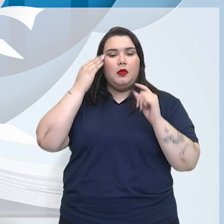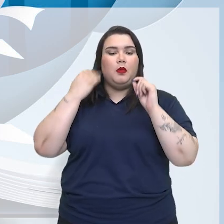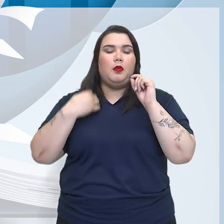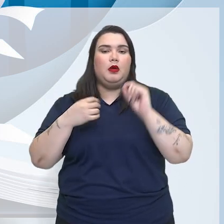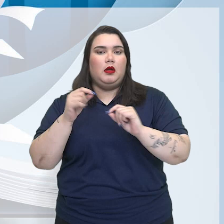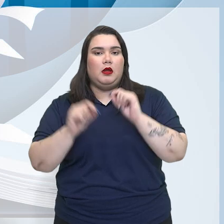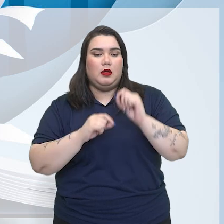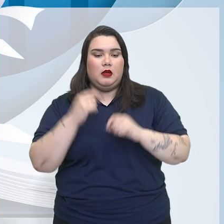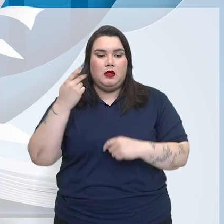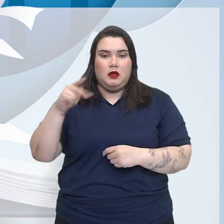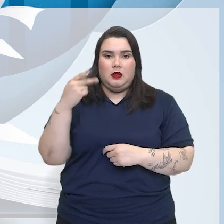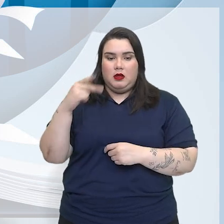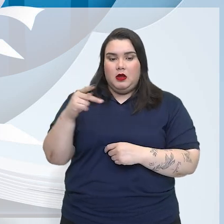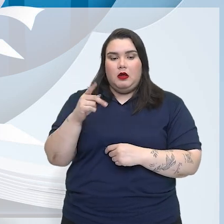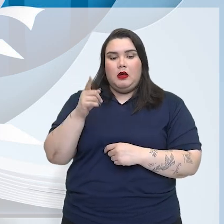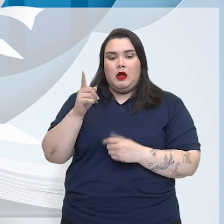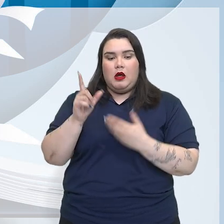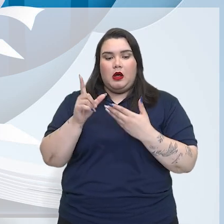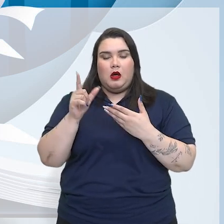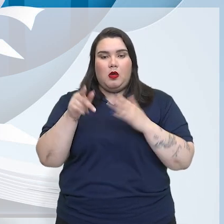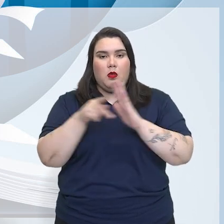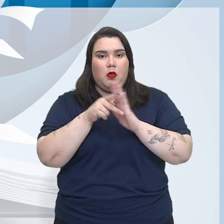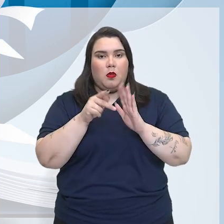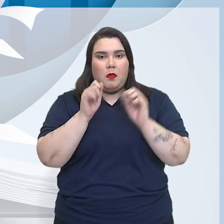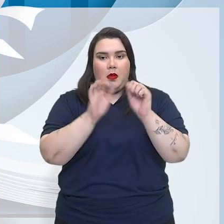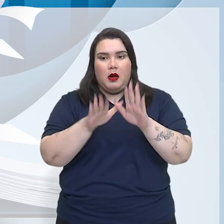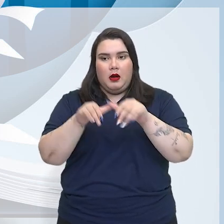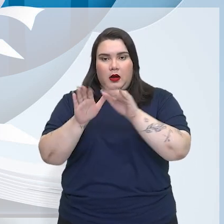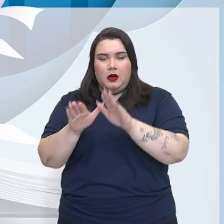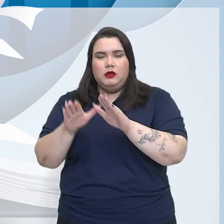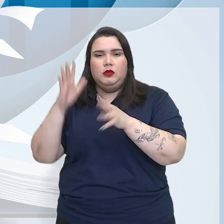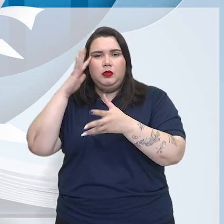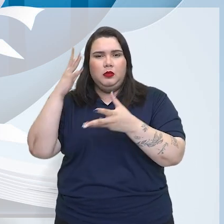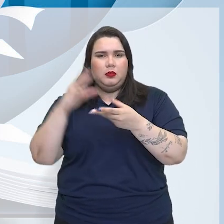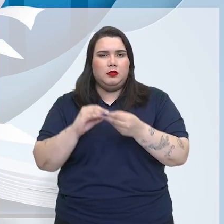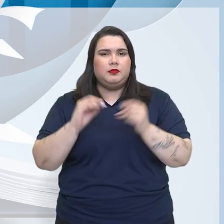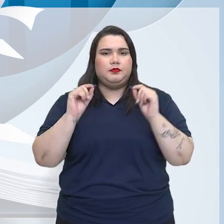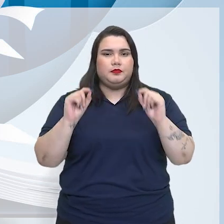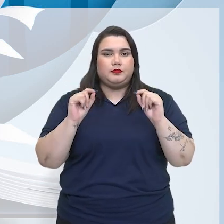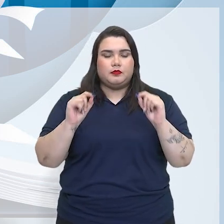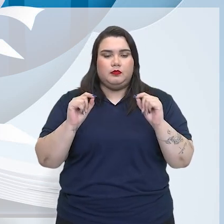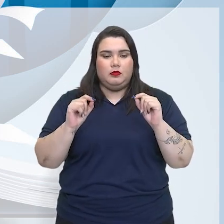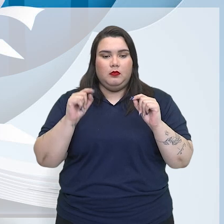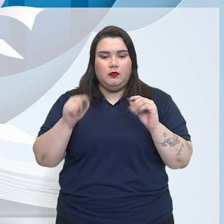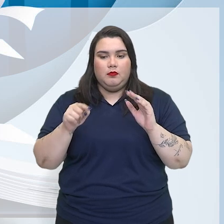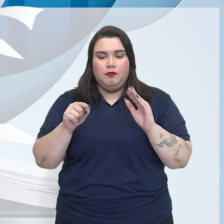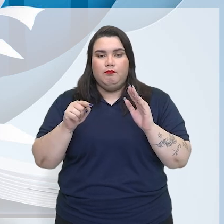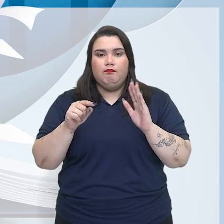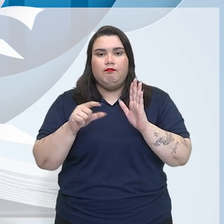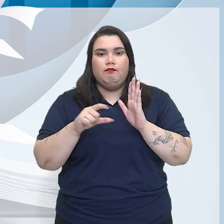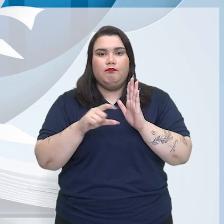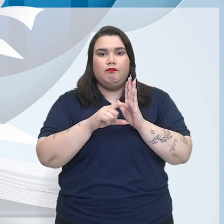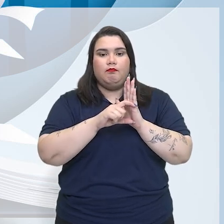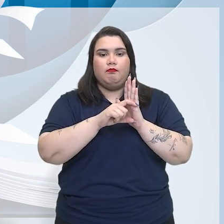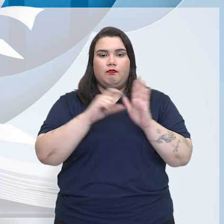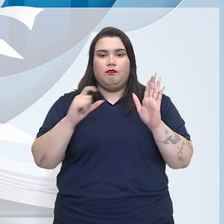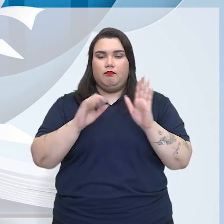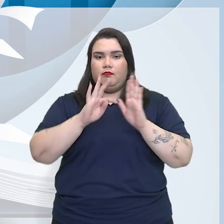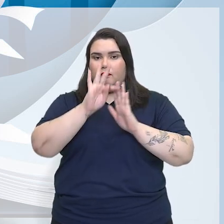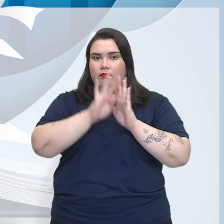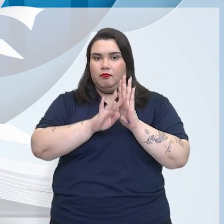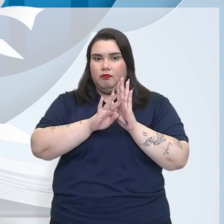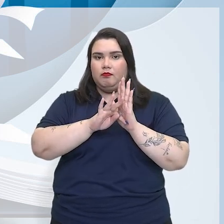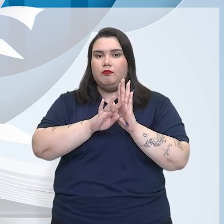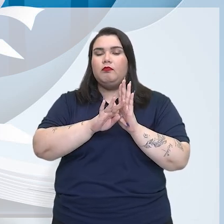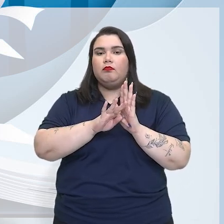que o alimento deles já estava em ti. O que nós podemos entender desse espaço, desse pedaço de